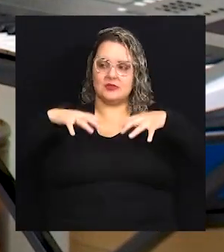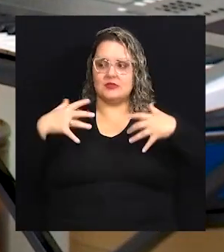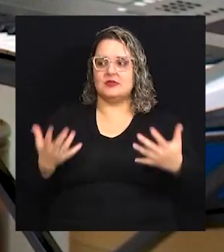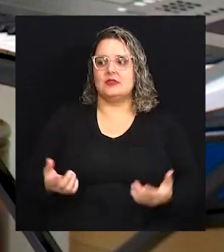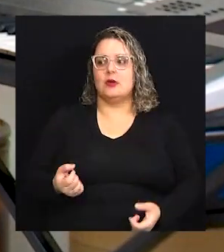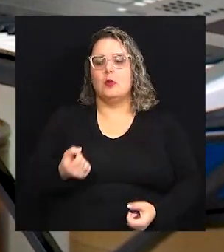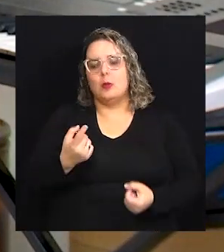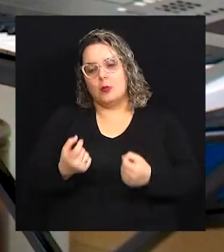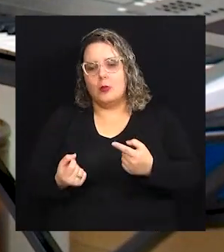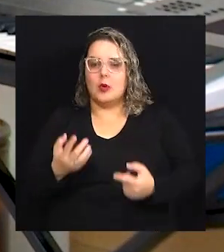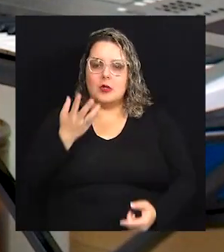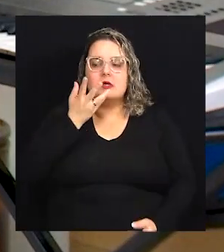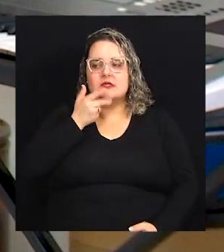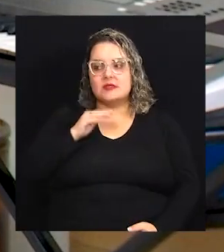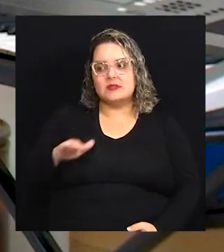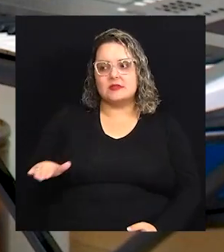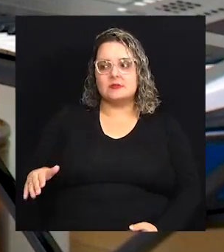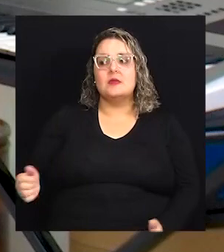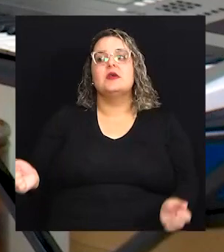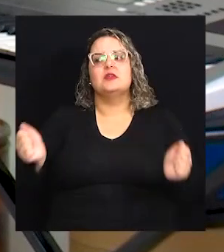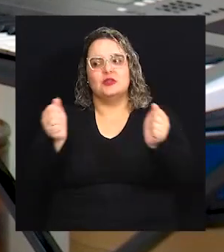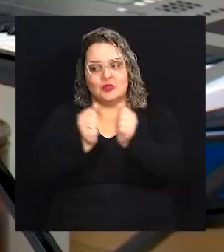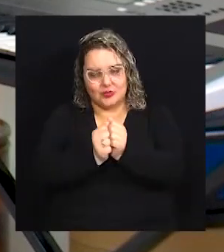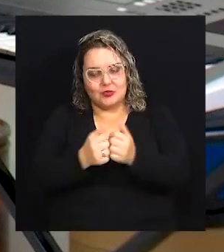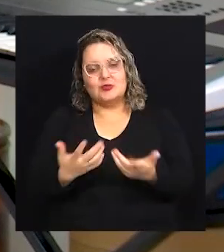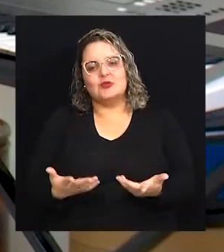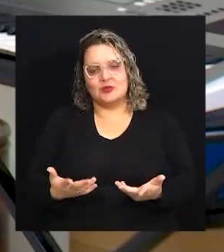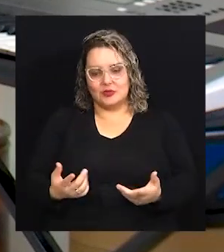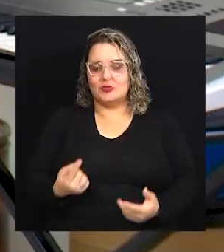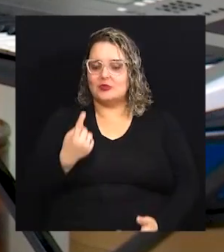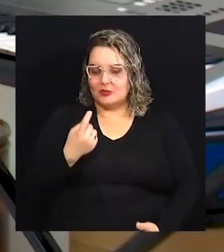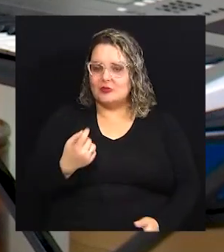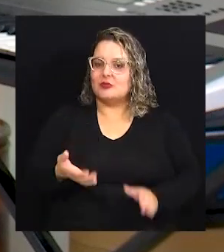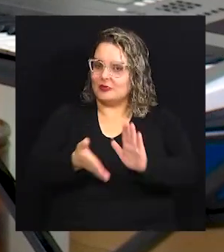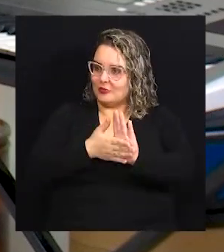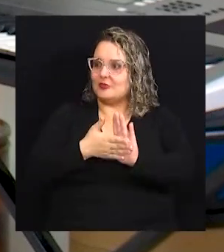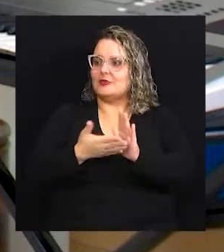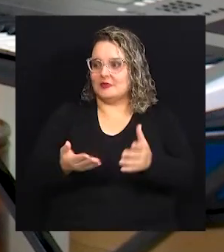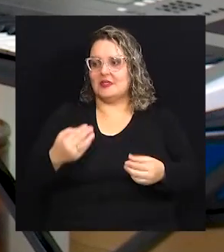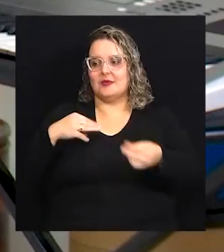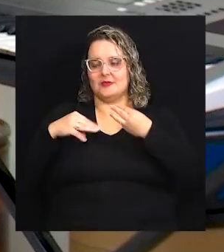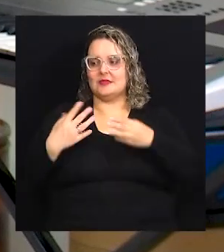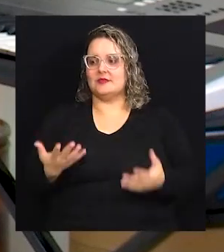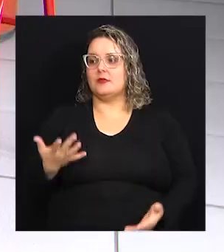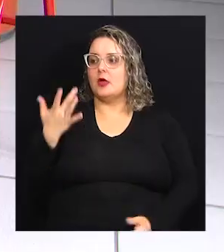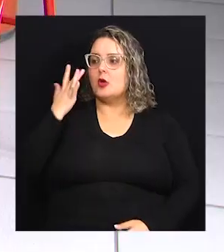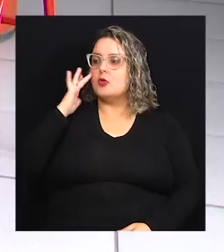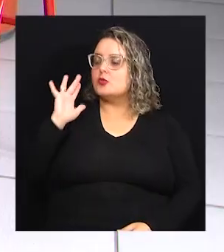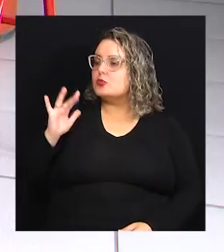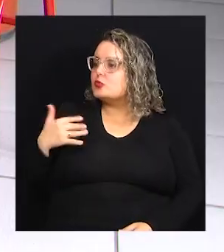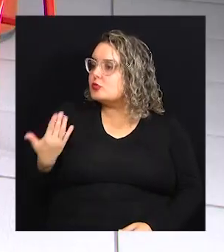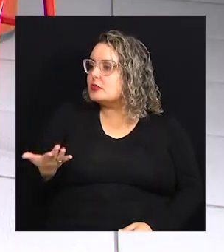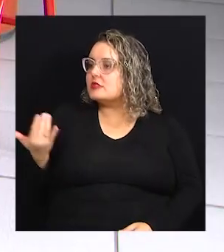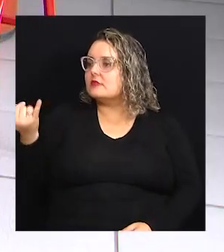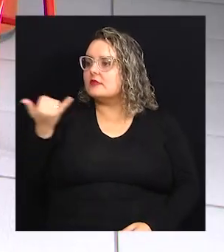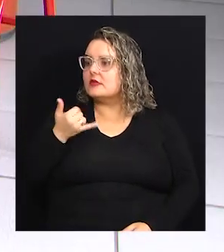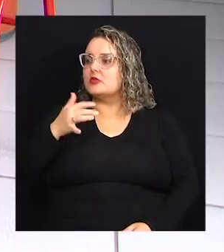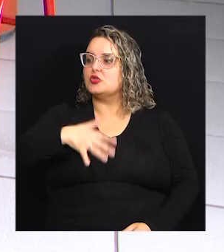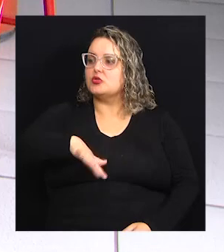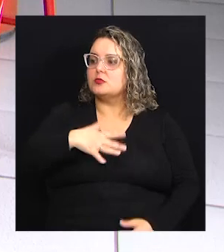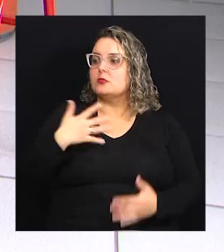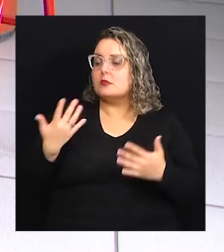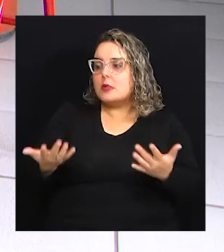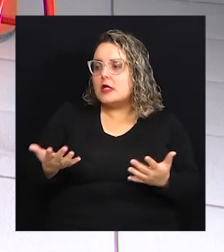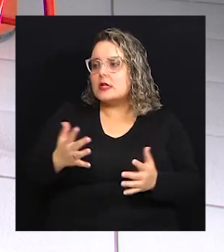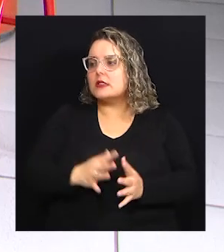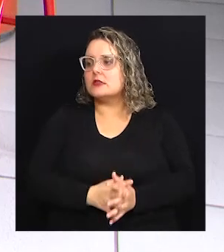é tempo chuvoso, então não tá vindo tantas crianças menor, mas a gente consegue juntar eles no mesmo propósito na música. Não sei se você